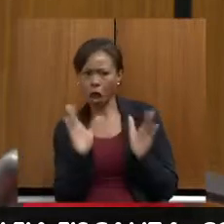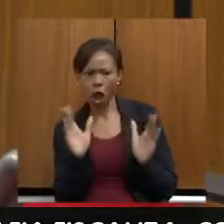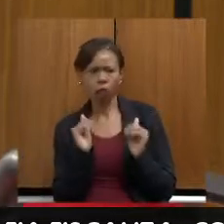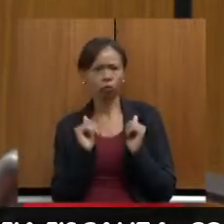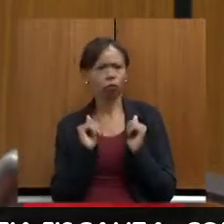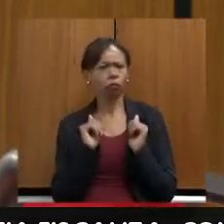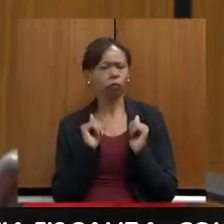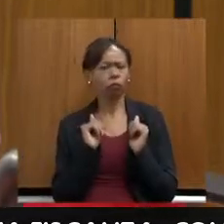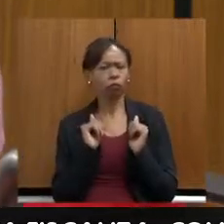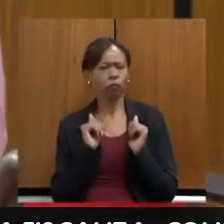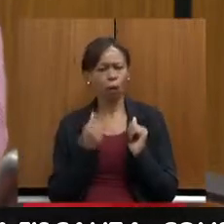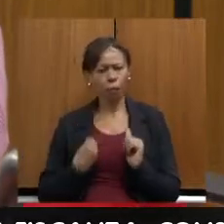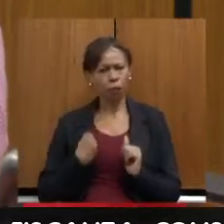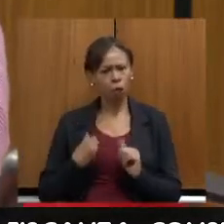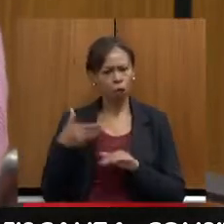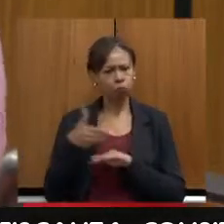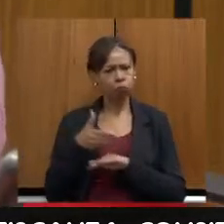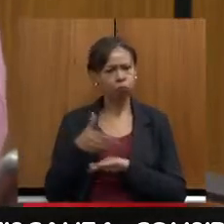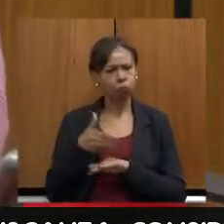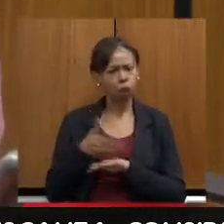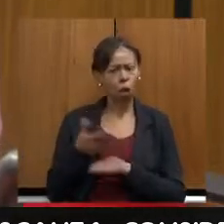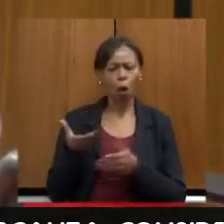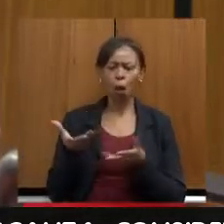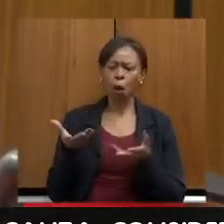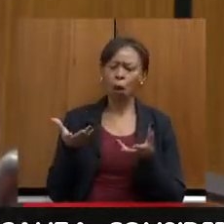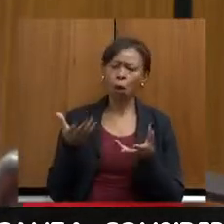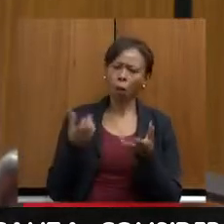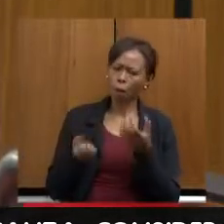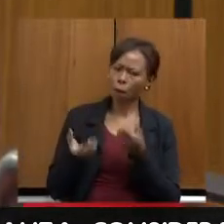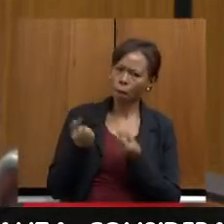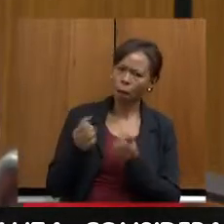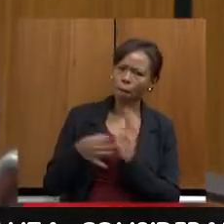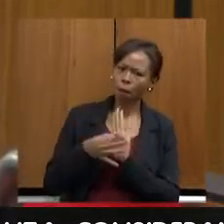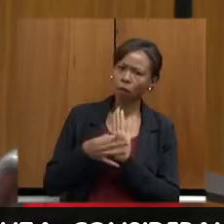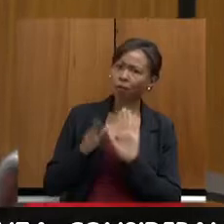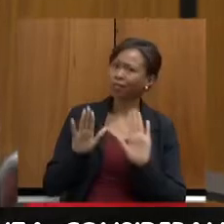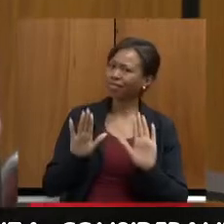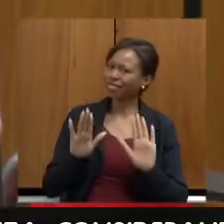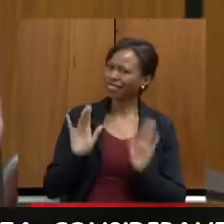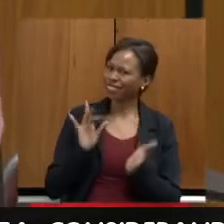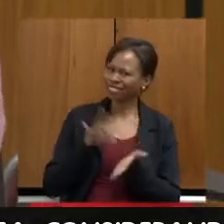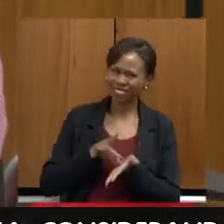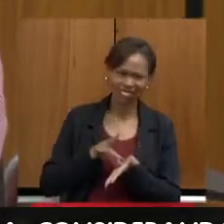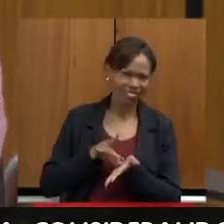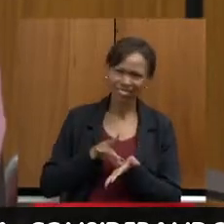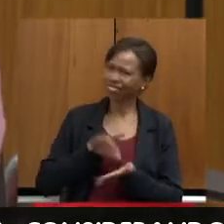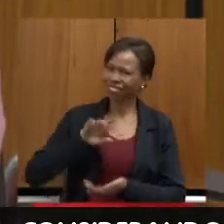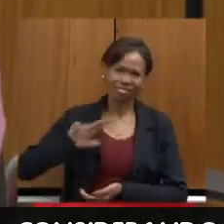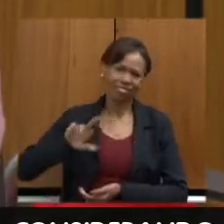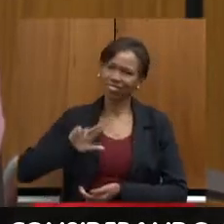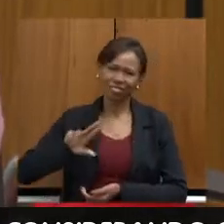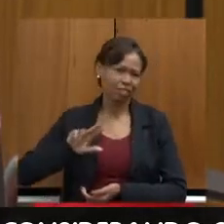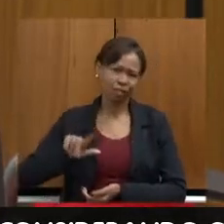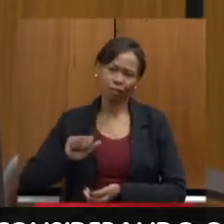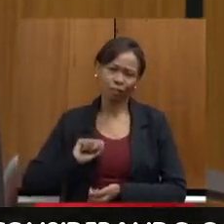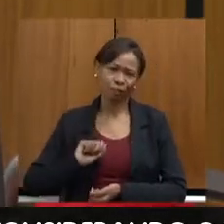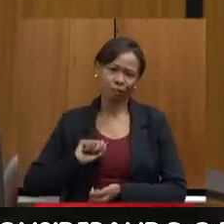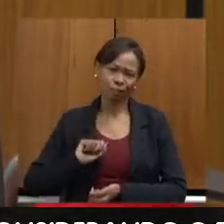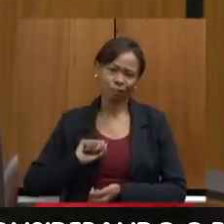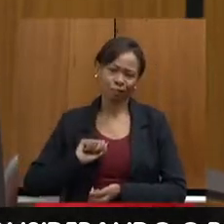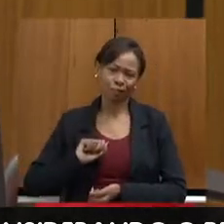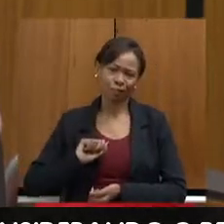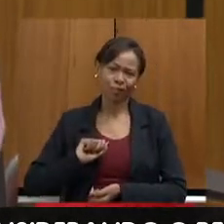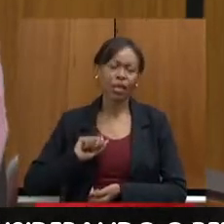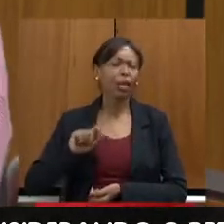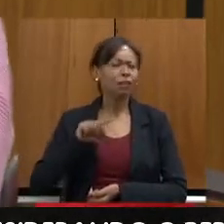escutou todo mundo não é essa realidade é inclusive o relato final é de que